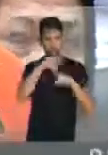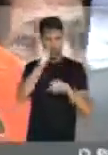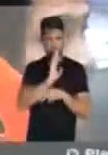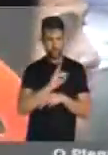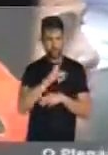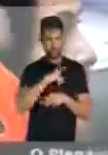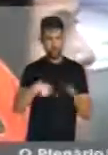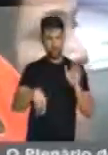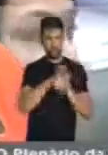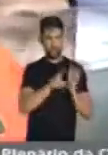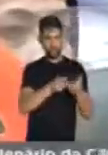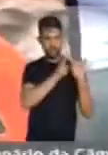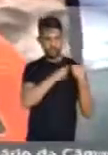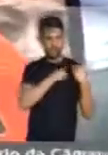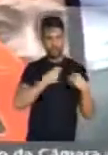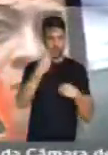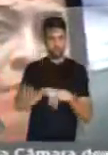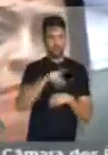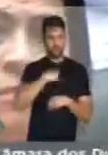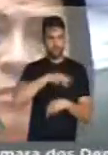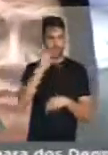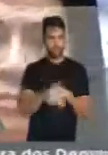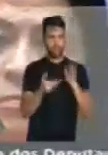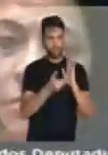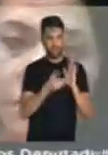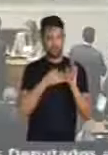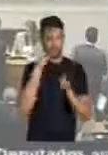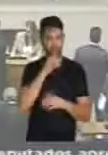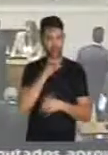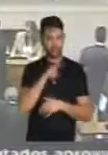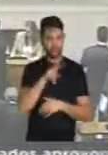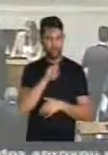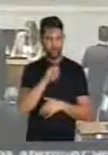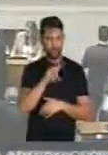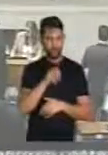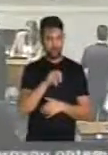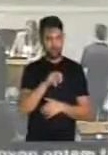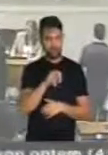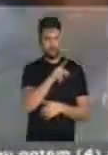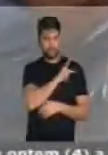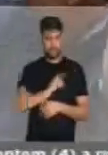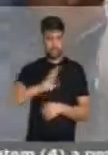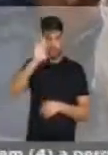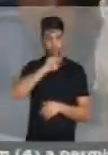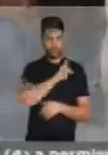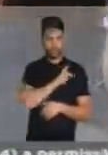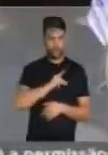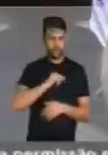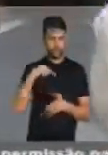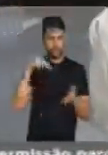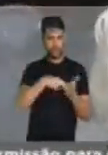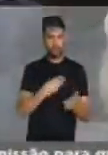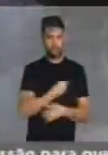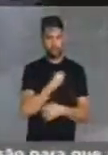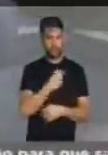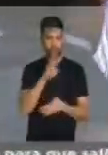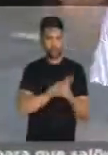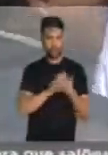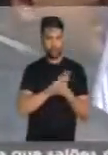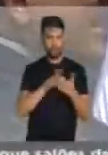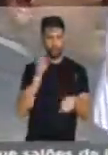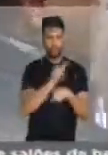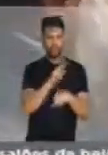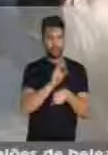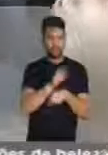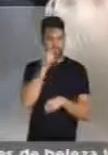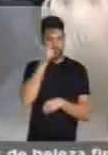quero, que tá chegando, quero o papel mano. De vocês esta noite nessa Câmara. Deputado Domingos Sá. Presidente, presidente, vieram aqui não para